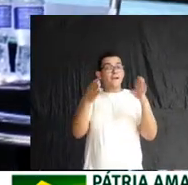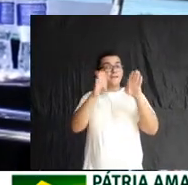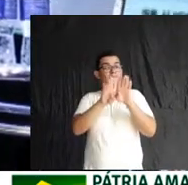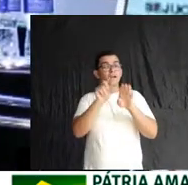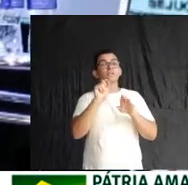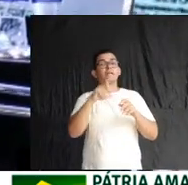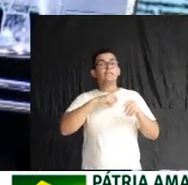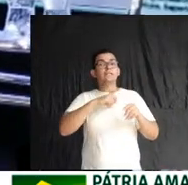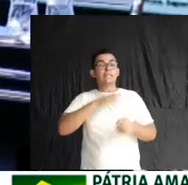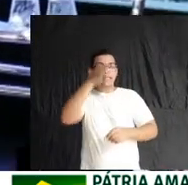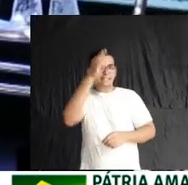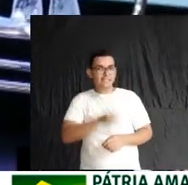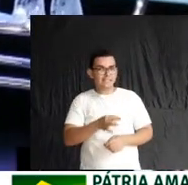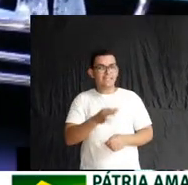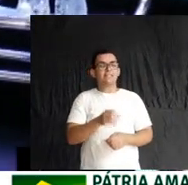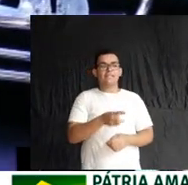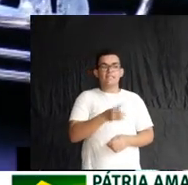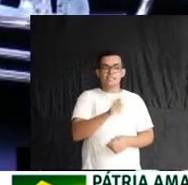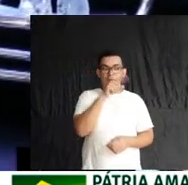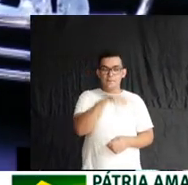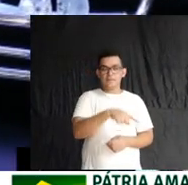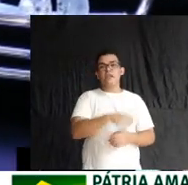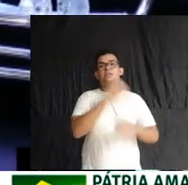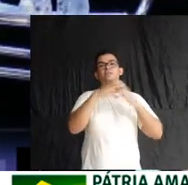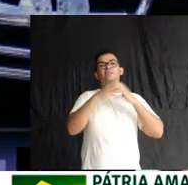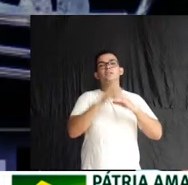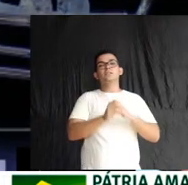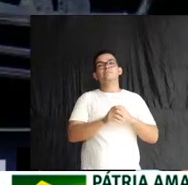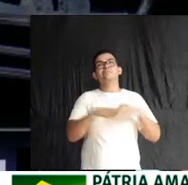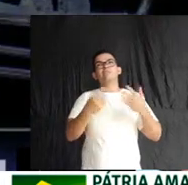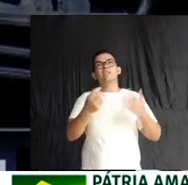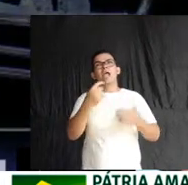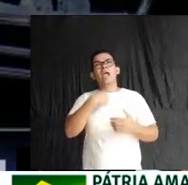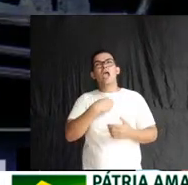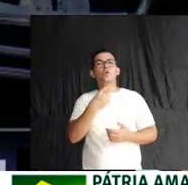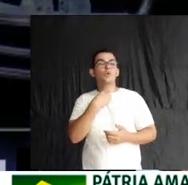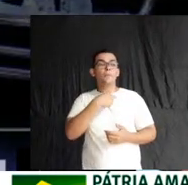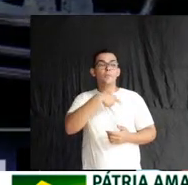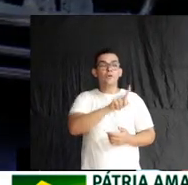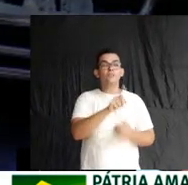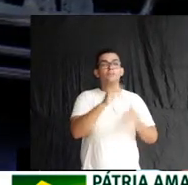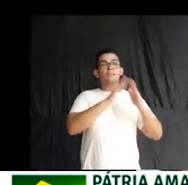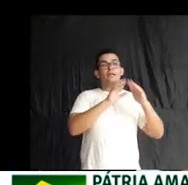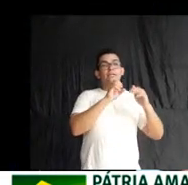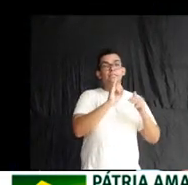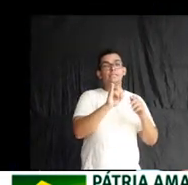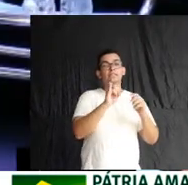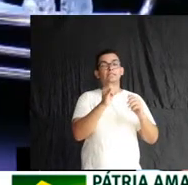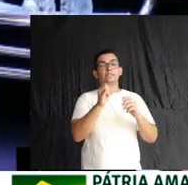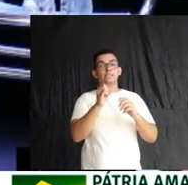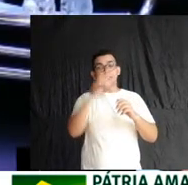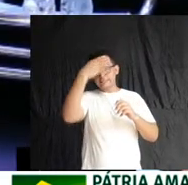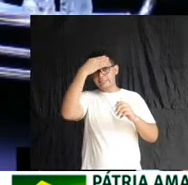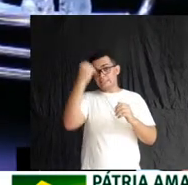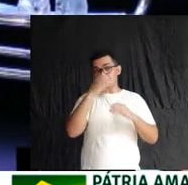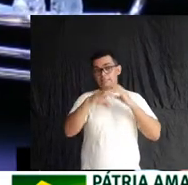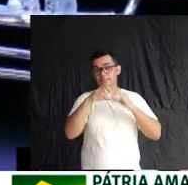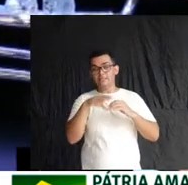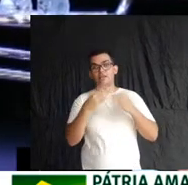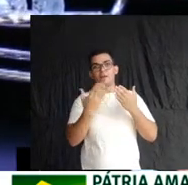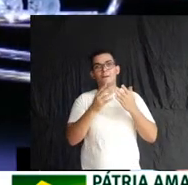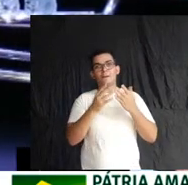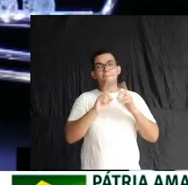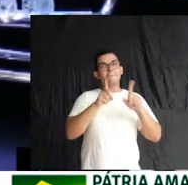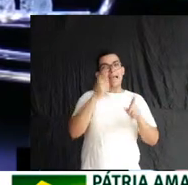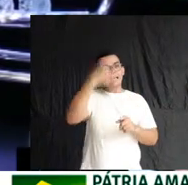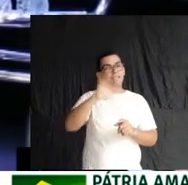já certinha, é aquela tipo, sempre. É tipo assim, eu não posso ir embora sem cantar essa. É, tem. Então, no final, você vai cantar essa pra nós. E eu acho que é de todo